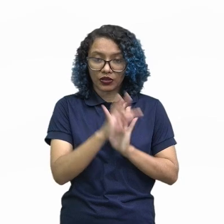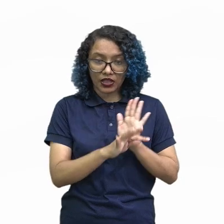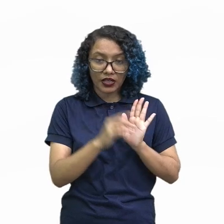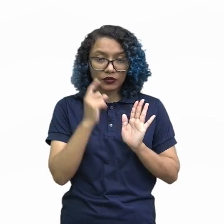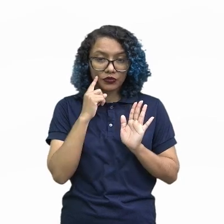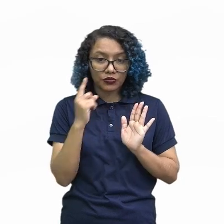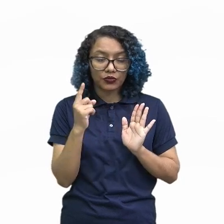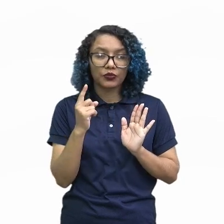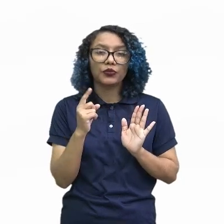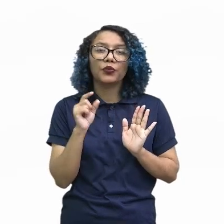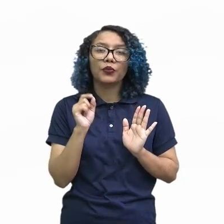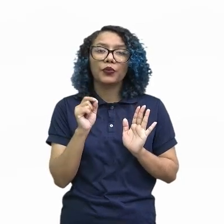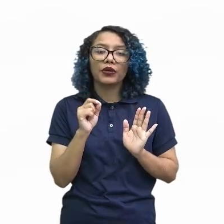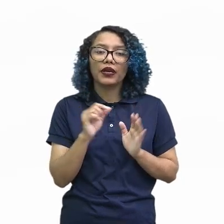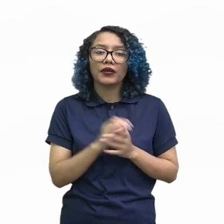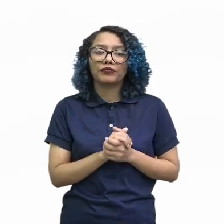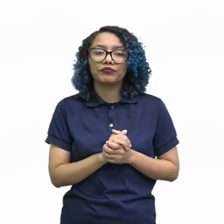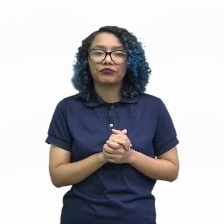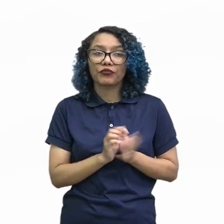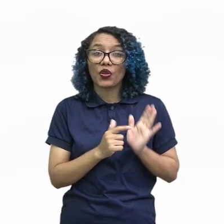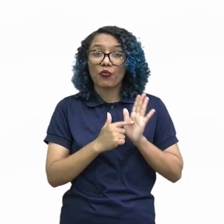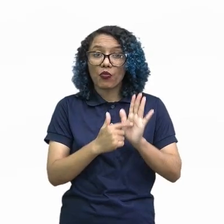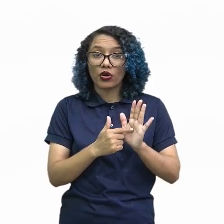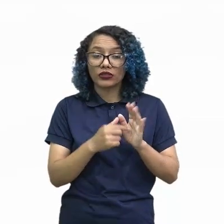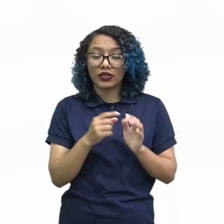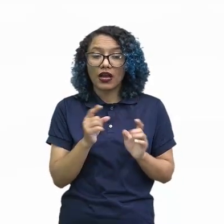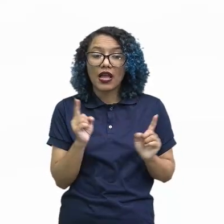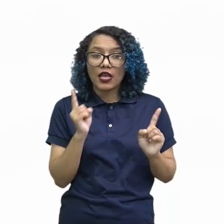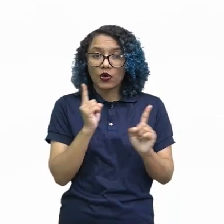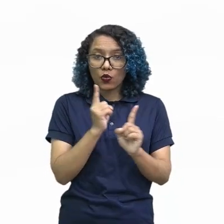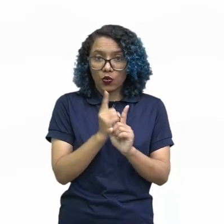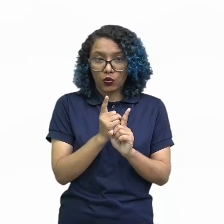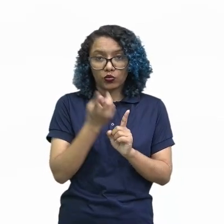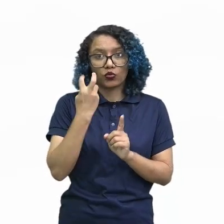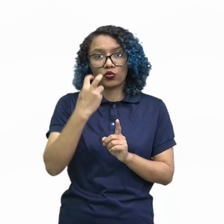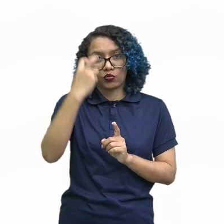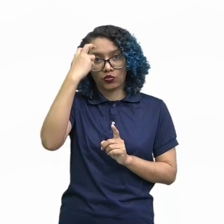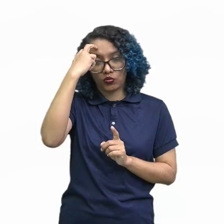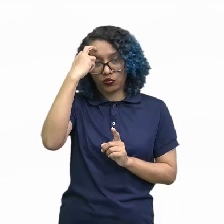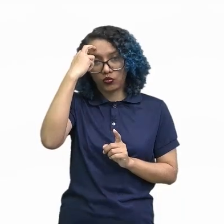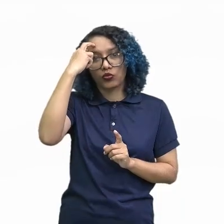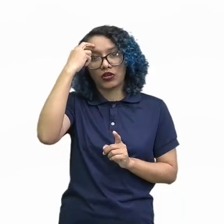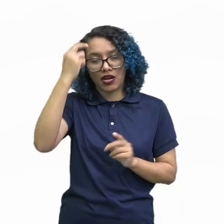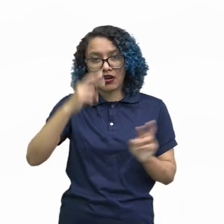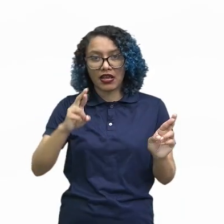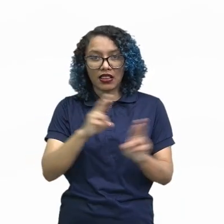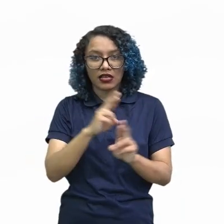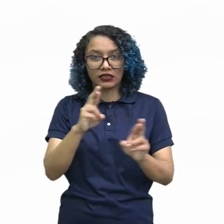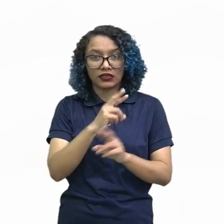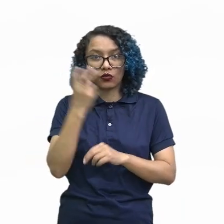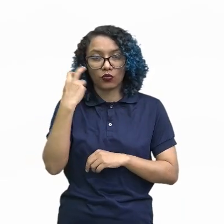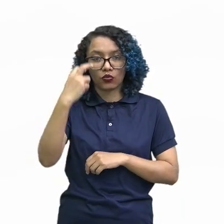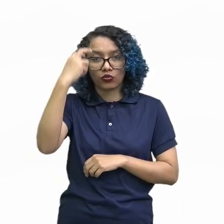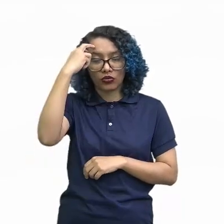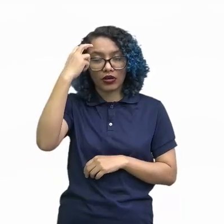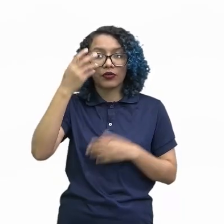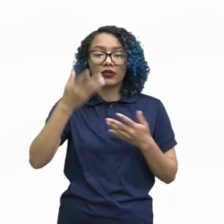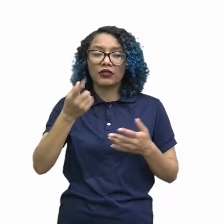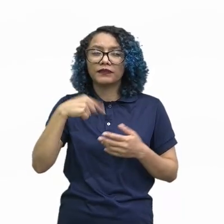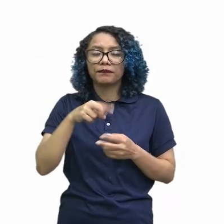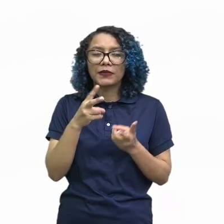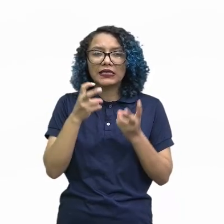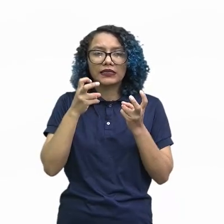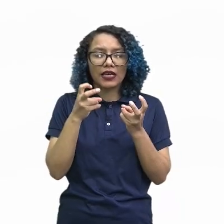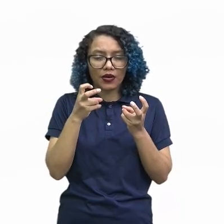destacado exatamente esse encontro cultural, pessoal. Então, mais uma vez, você percebe aí que nós vamos ter